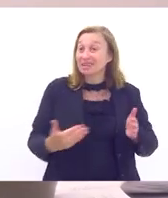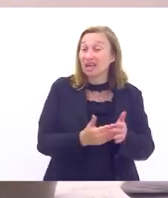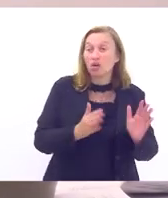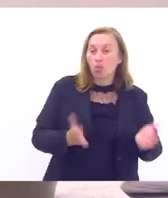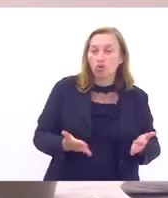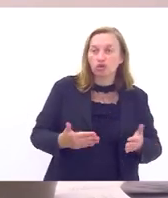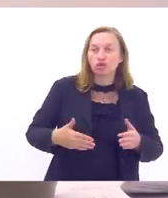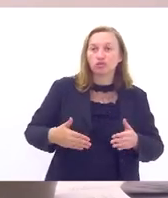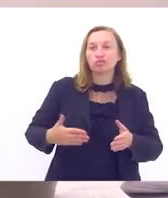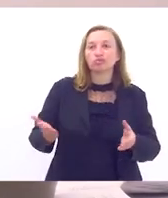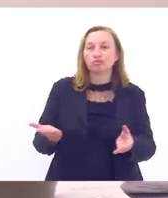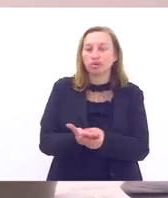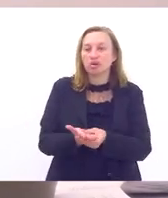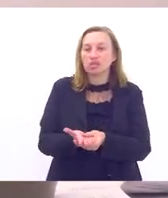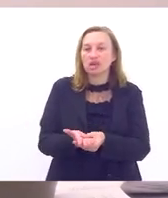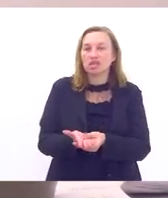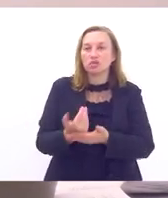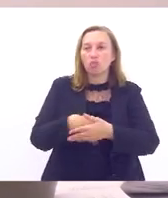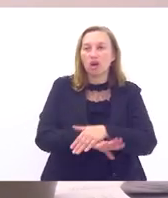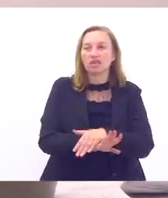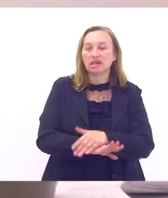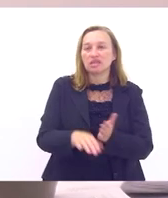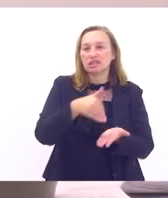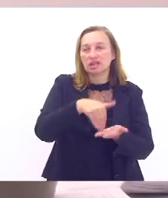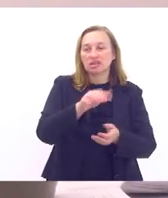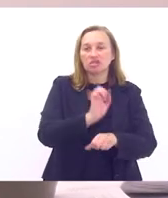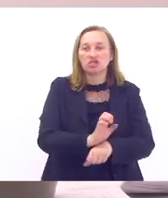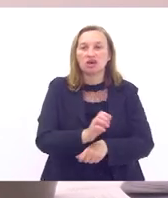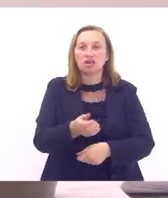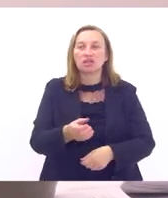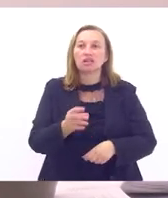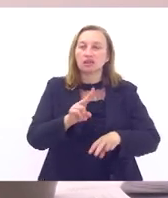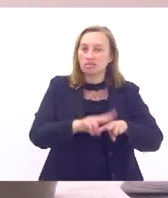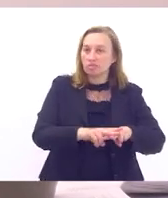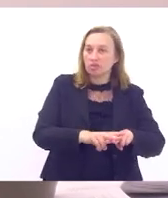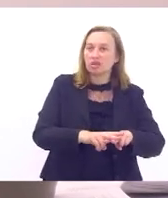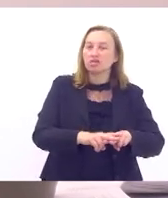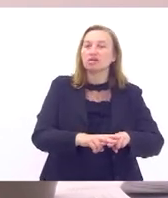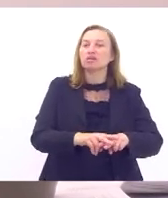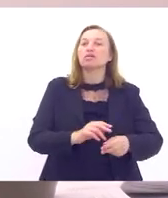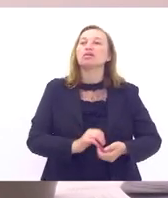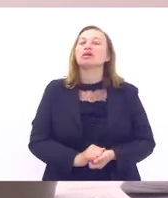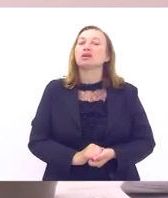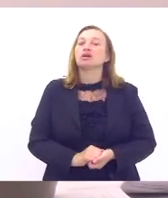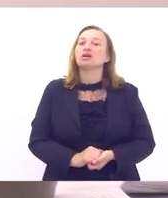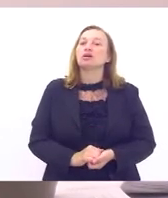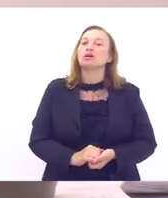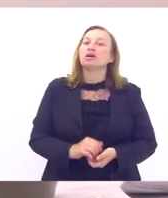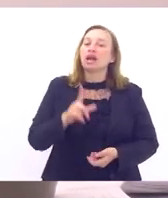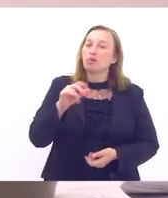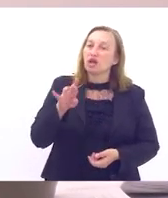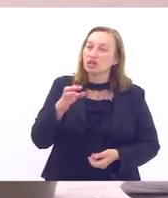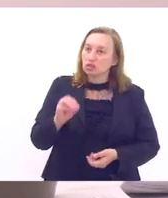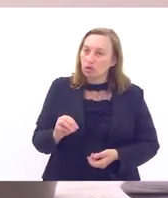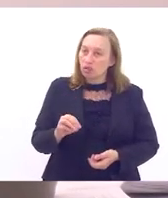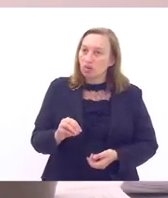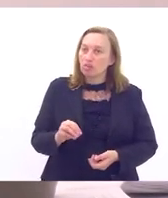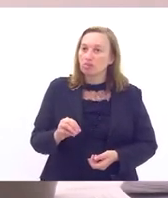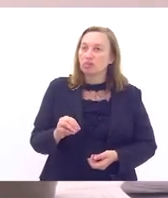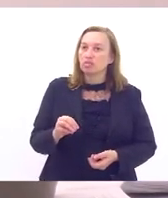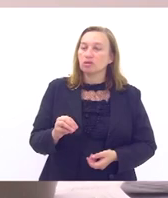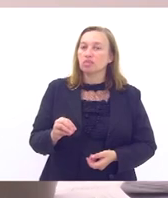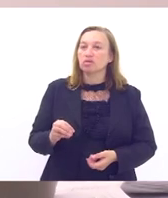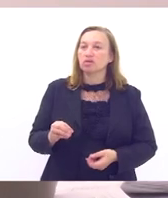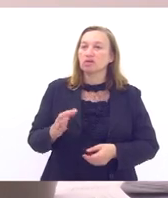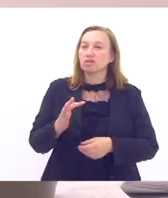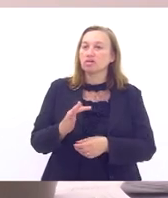existem processos travados no âmbito da Secretaria de Estado de Administração Penitenciária, em que o laboratório do Sanatório Penal resiste